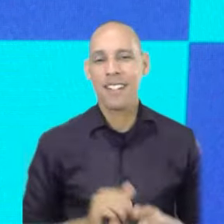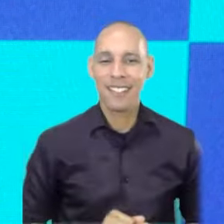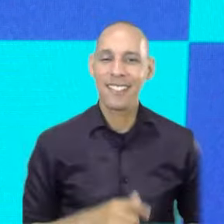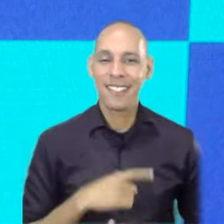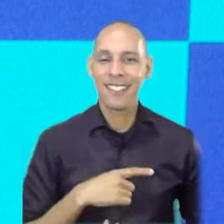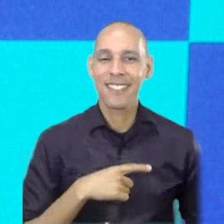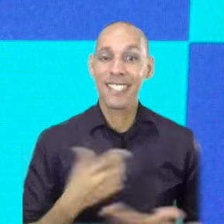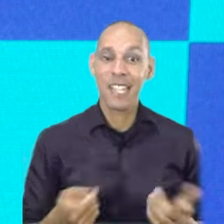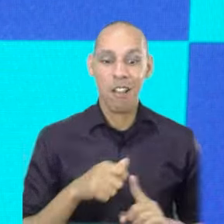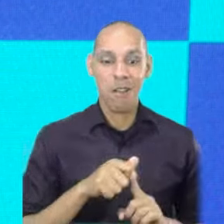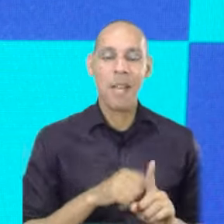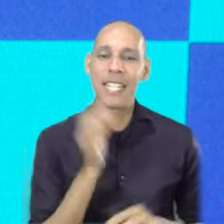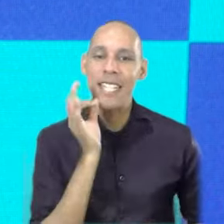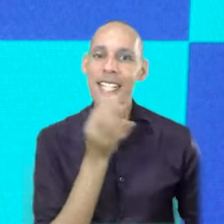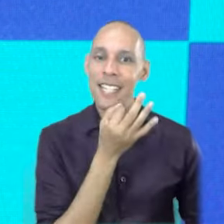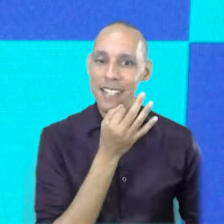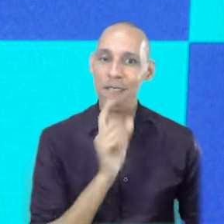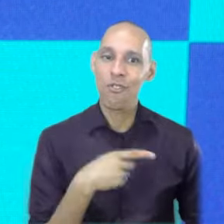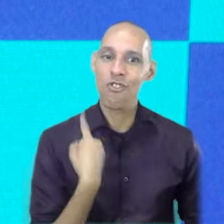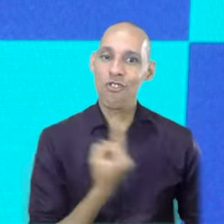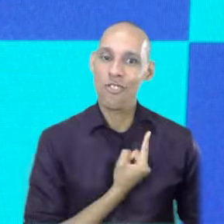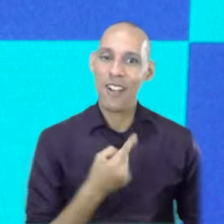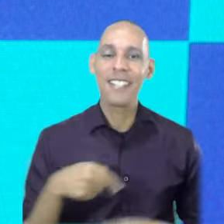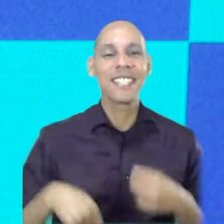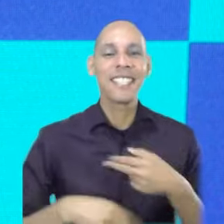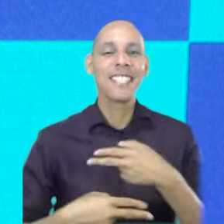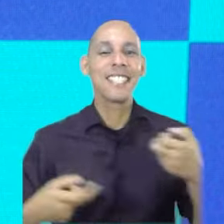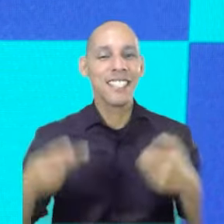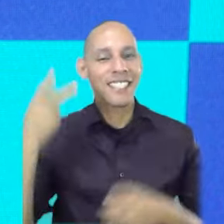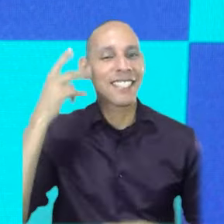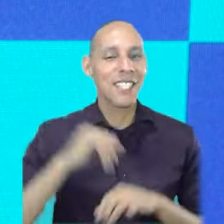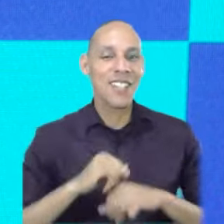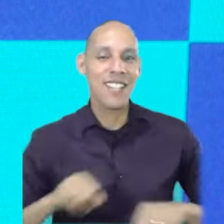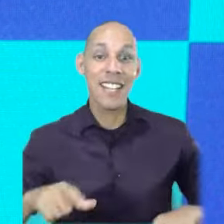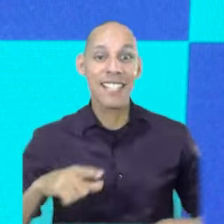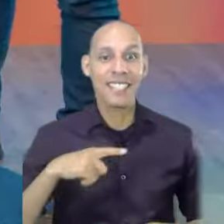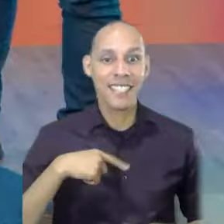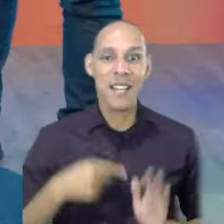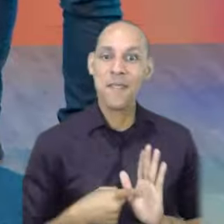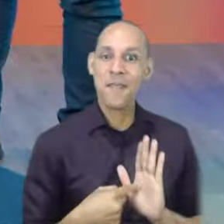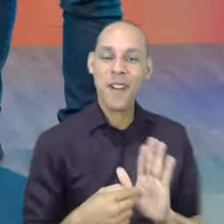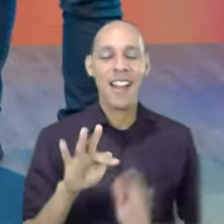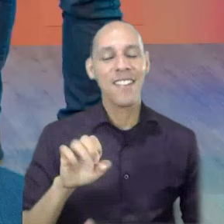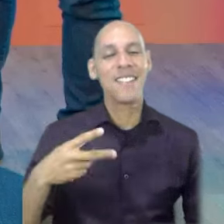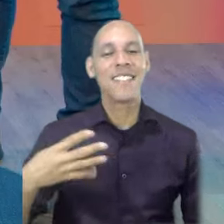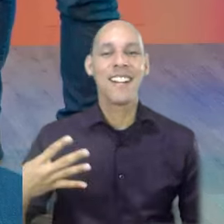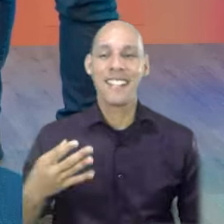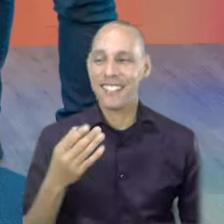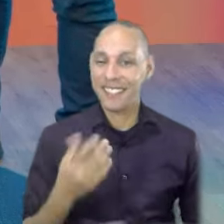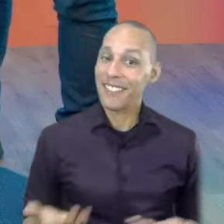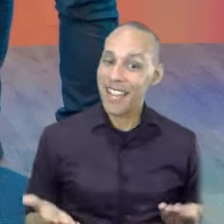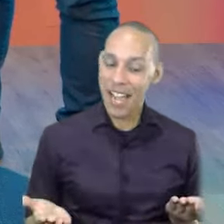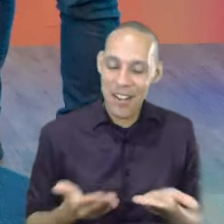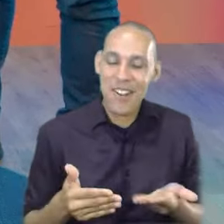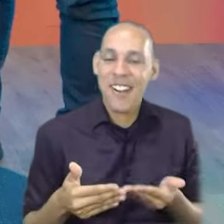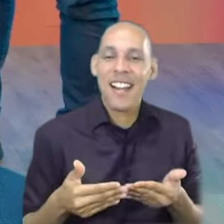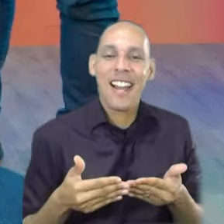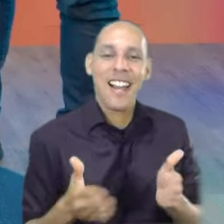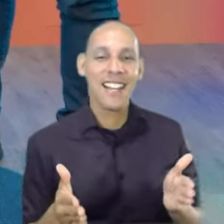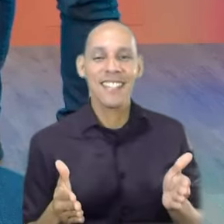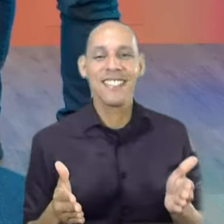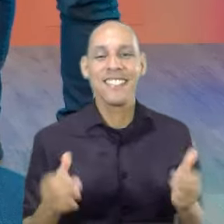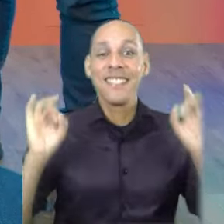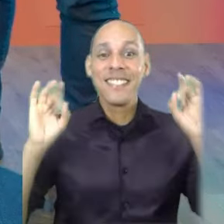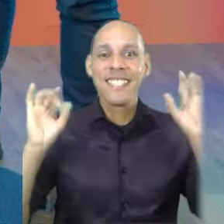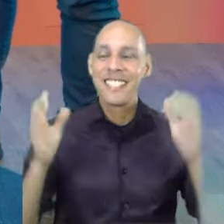mês de setembro edições especiais do Sebrae São Paulo Notícias sobre a FE24. E para abrir essa série especial, nós temos aqui no